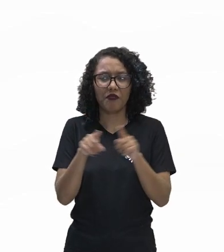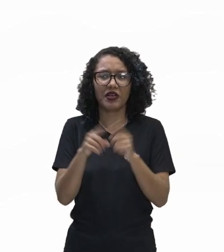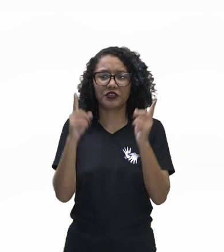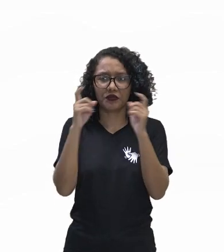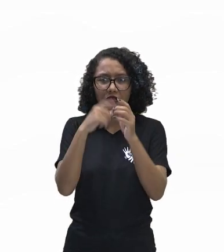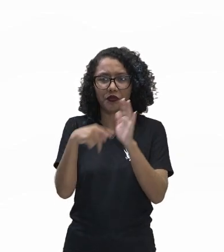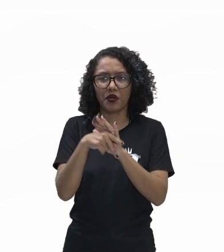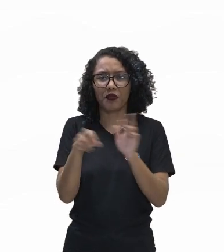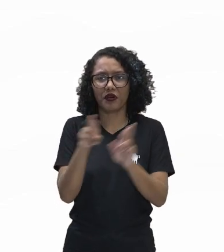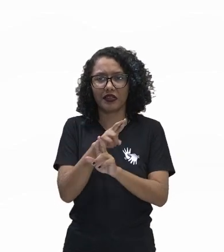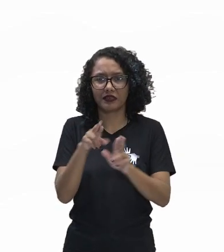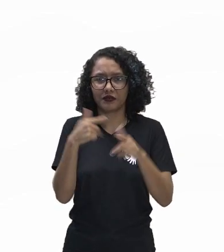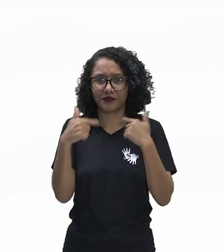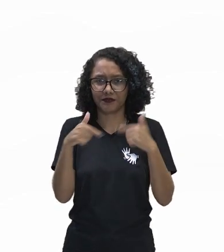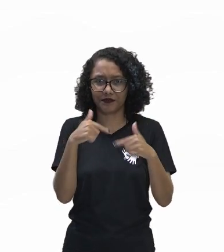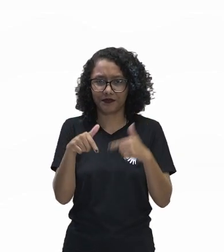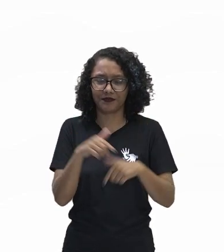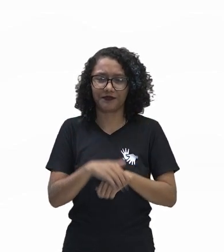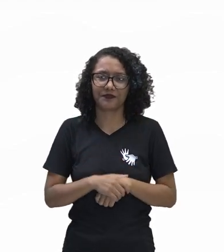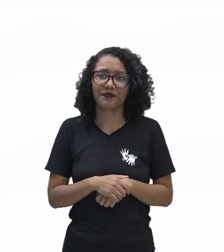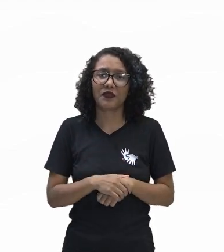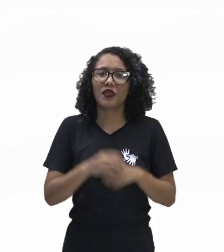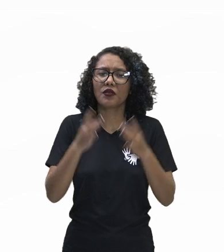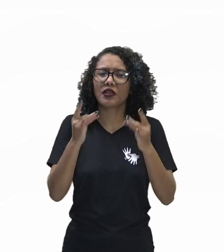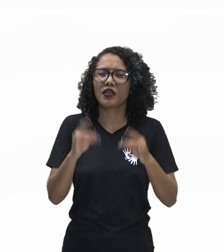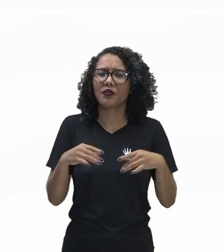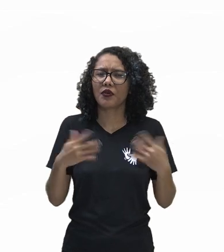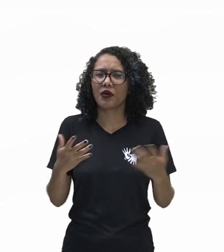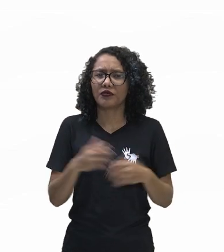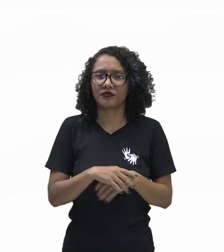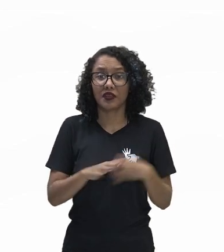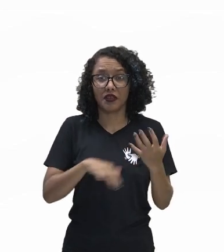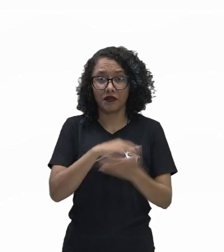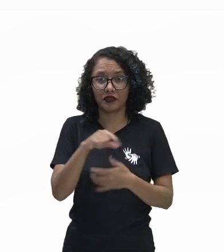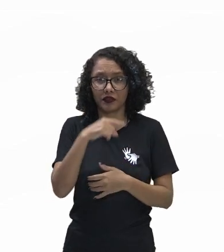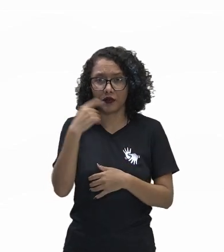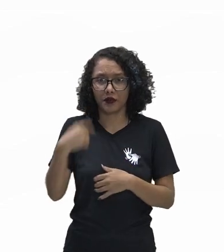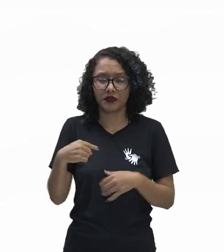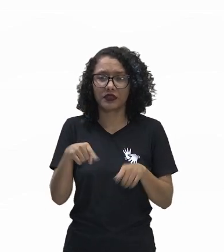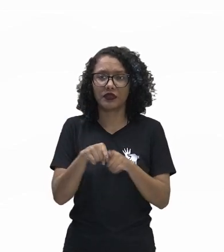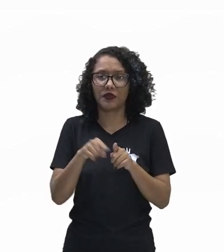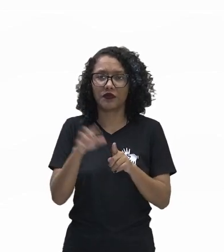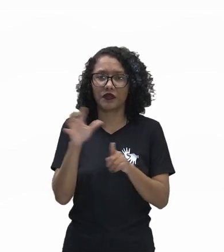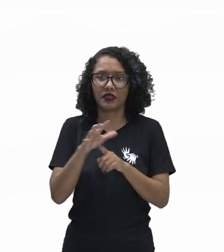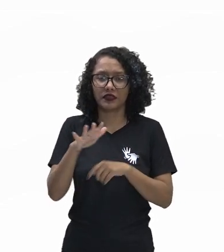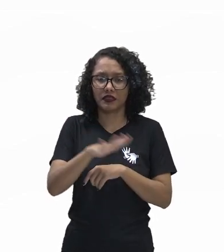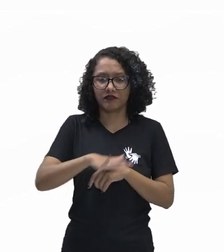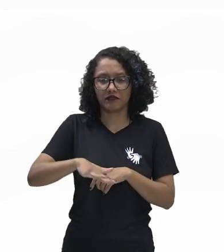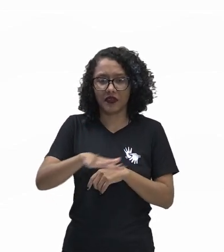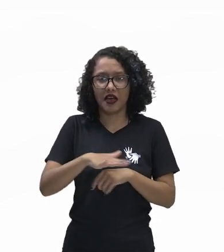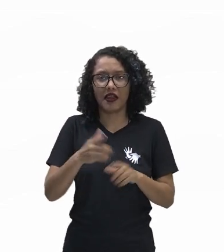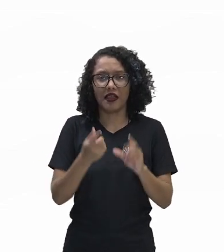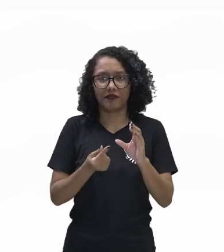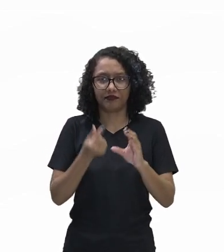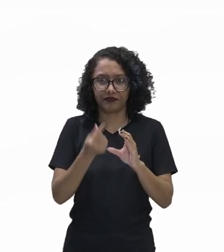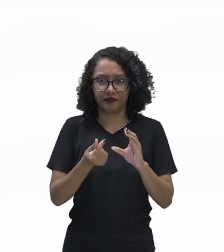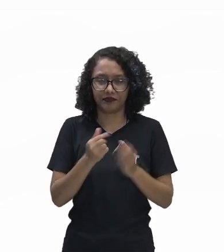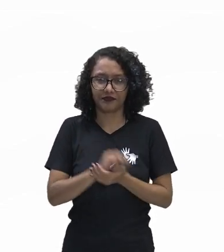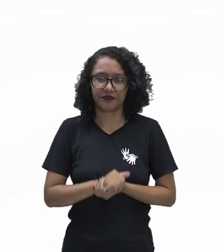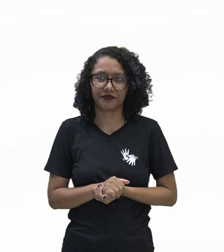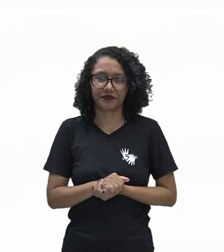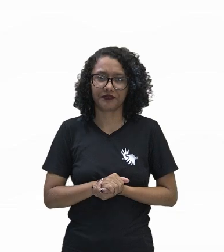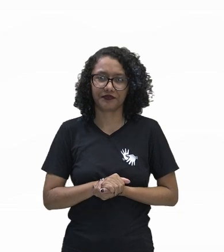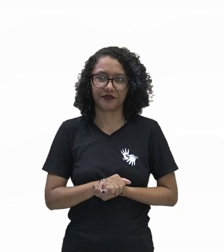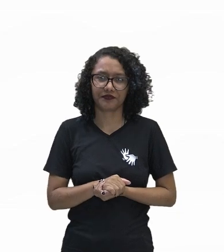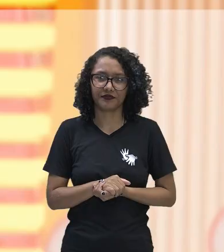das relações de trabalho. E o detalhamento, a Revolução Russa e os seus impactos no mundo capitalista.